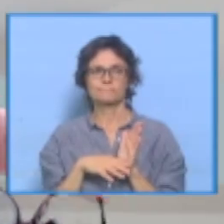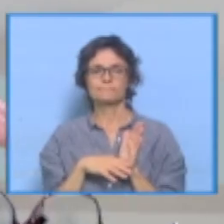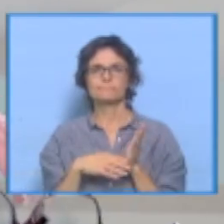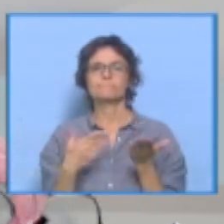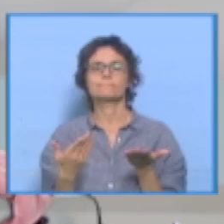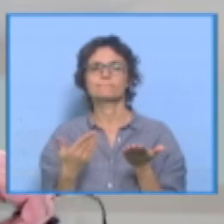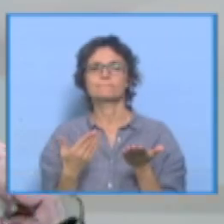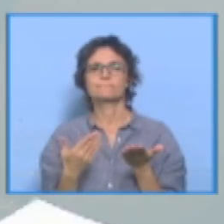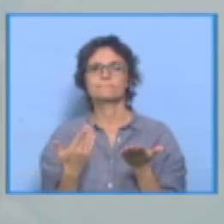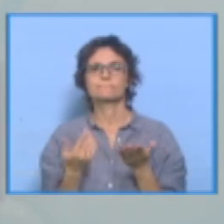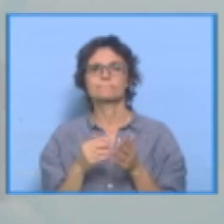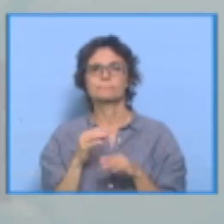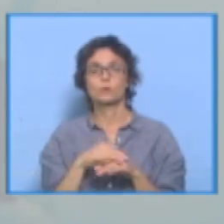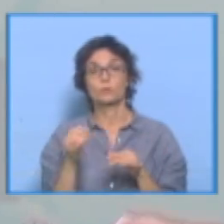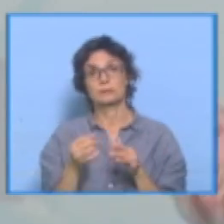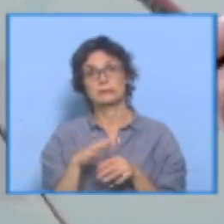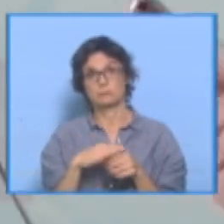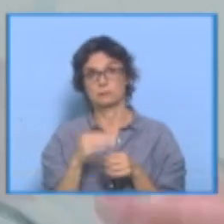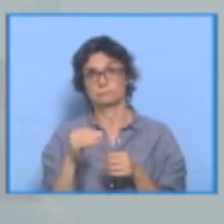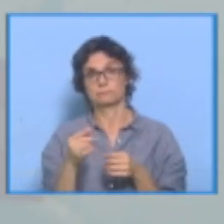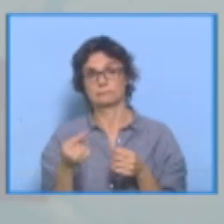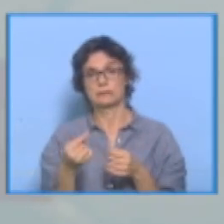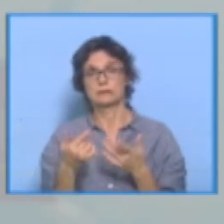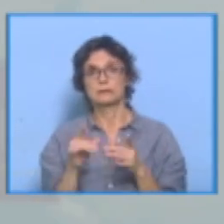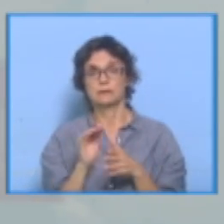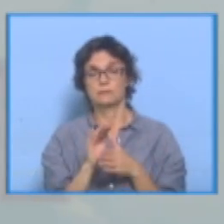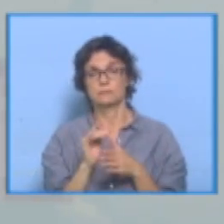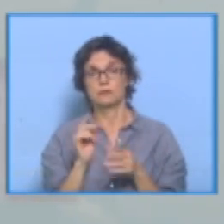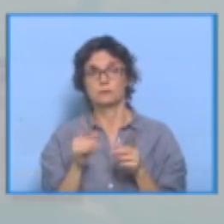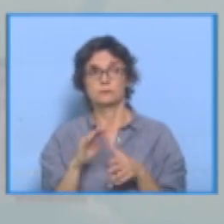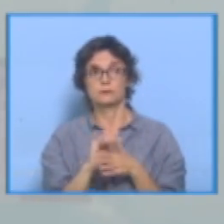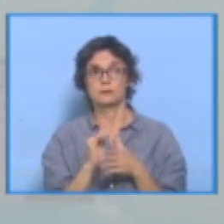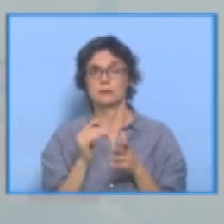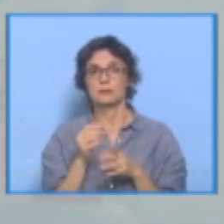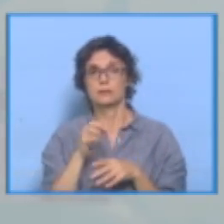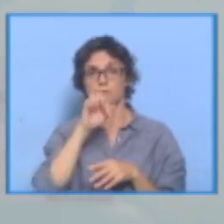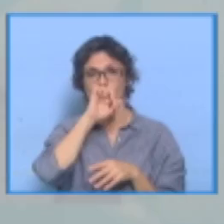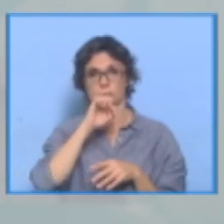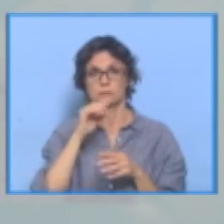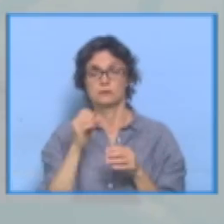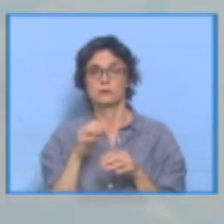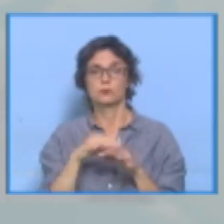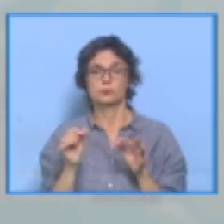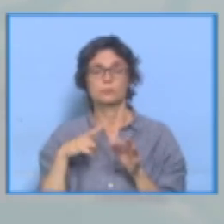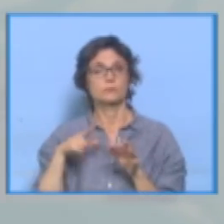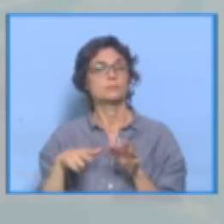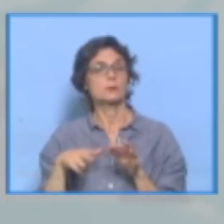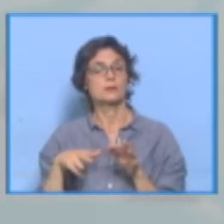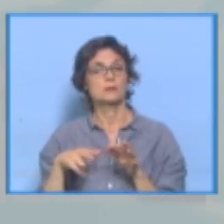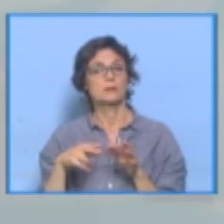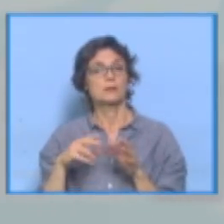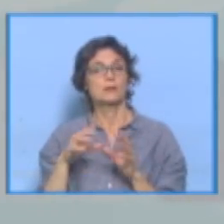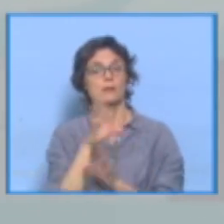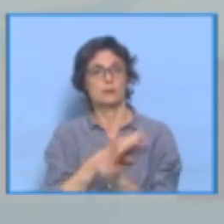programa a comentar esta situação, a partir também da Carta dos Bispos sobre Portugal e Europa, onde se refere a